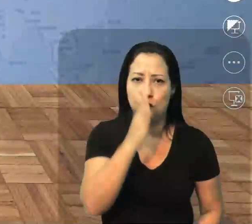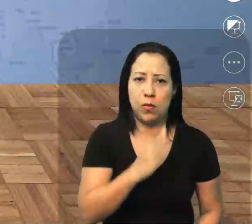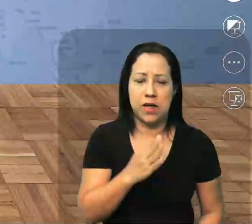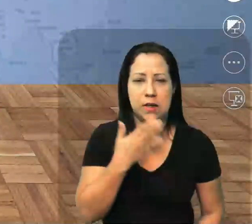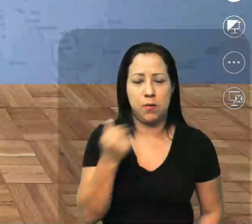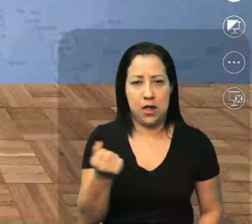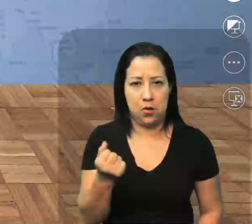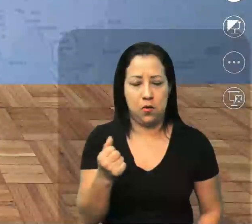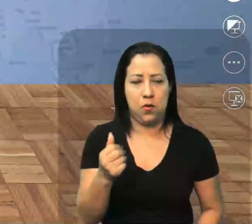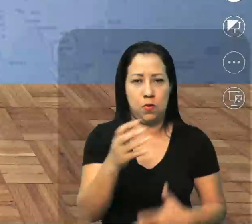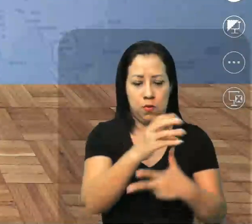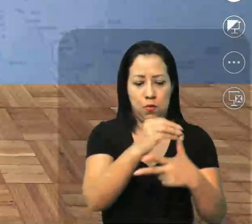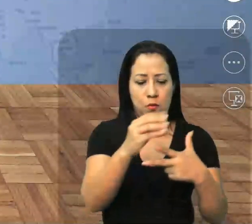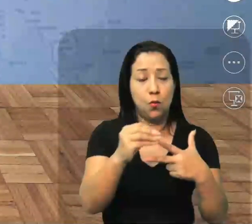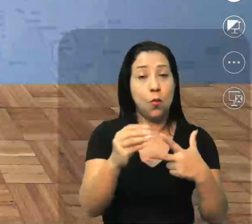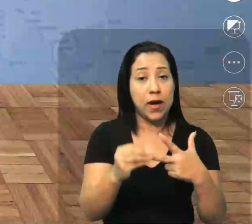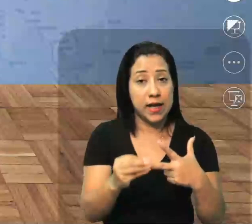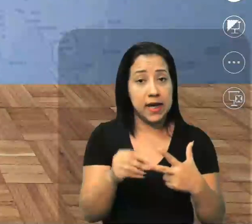você.